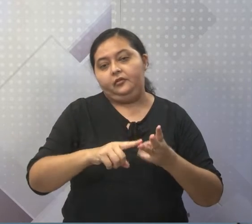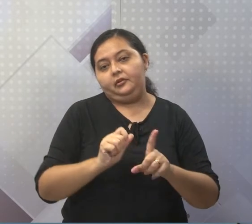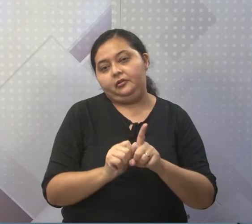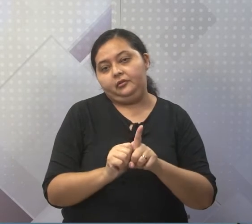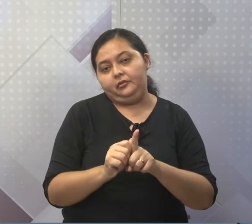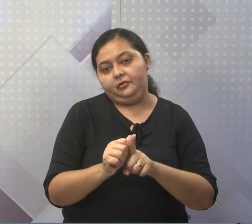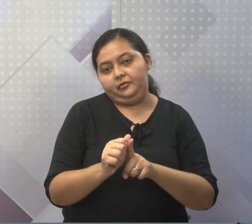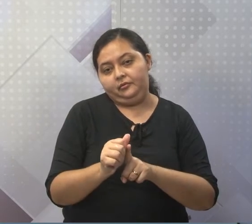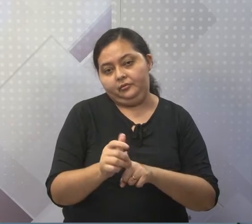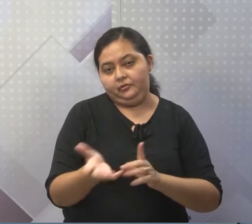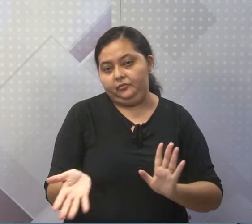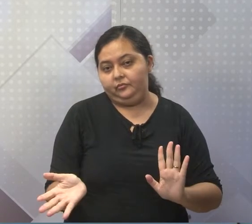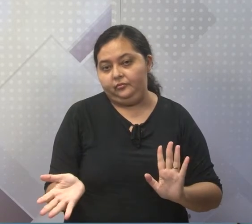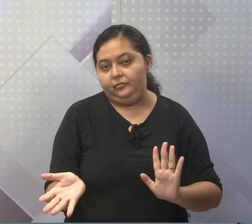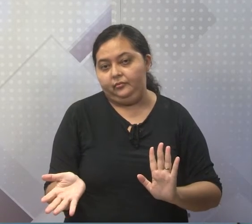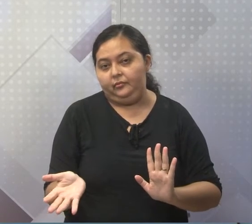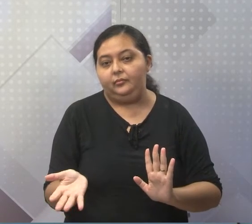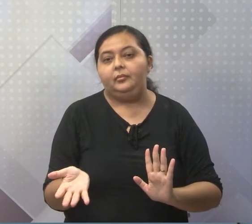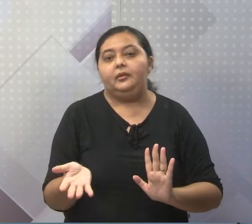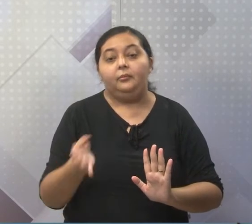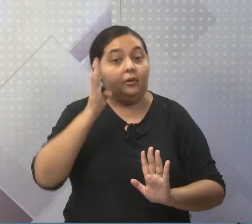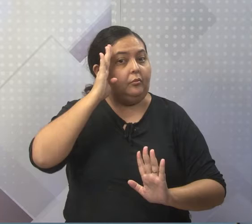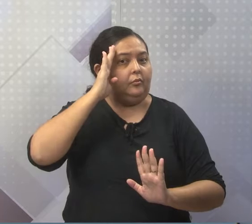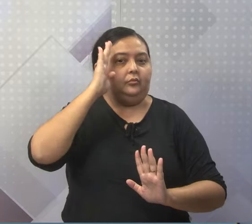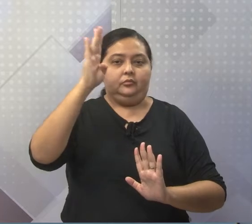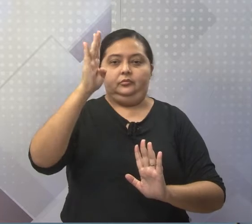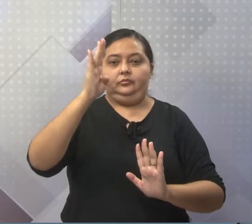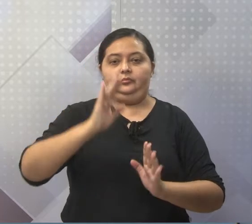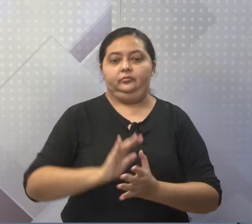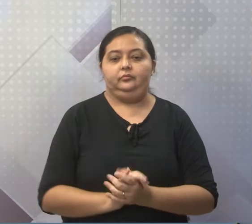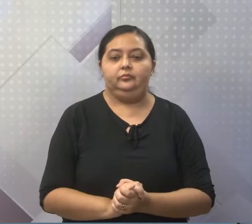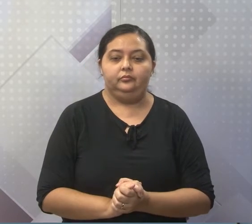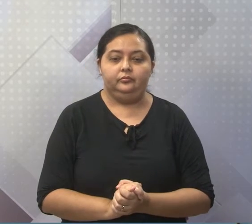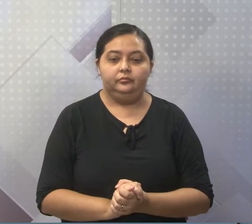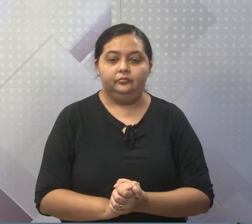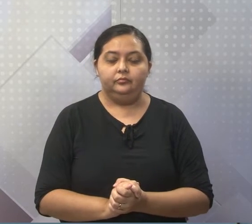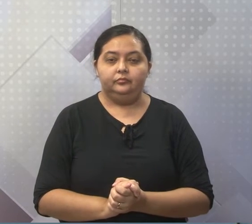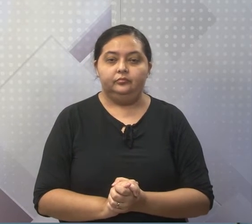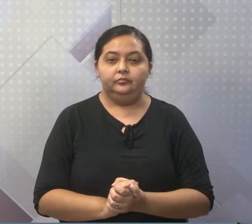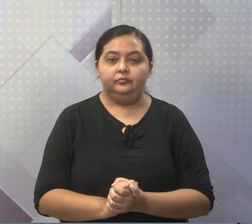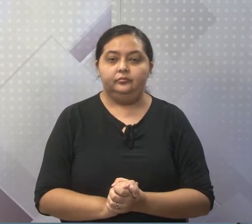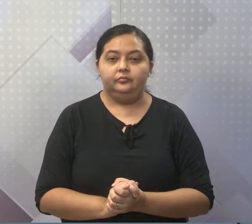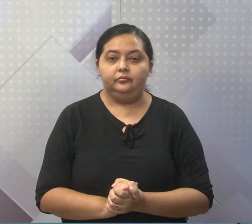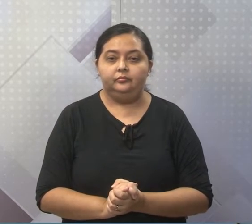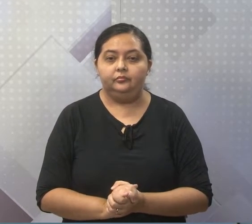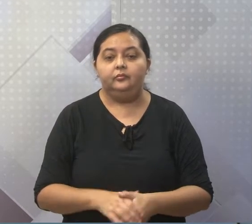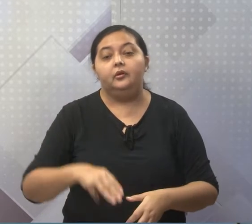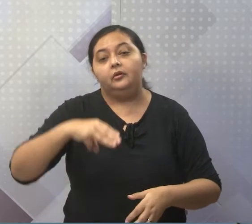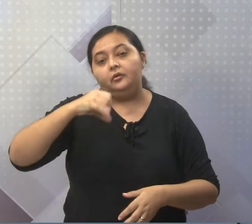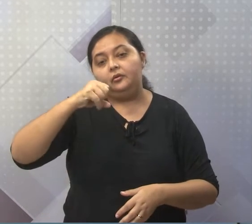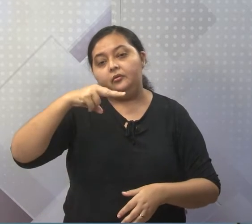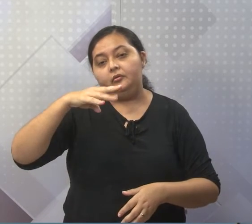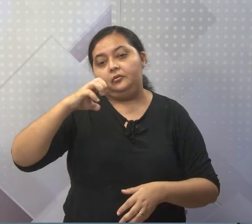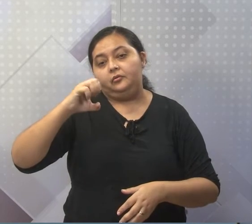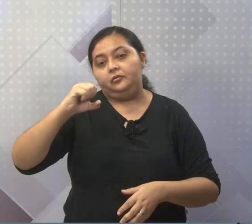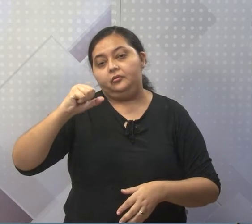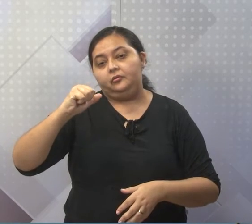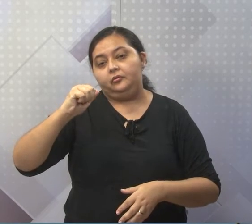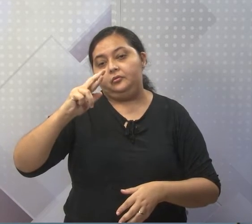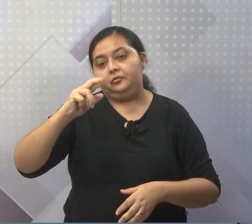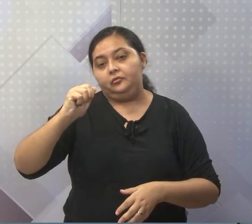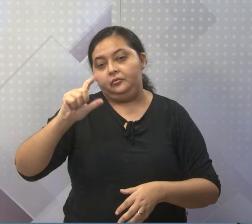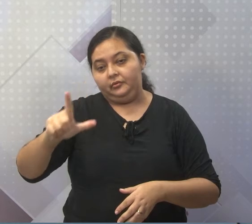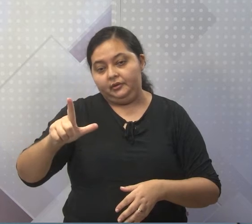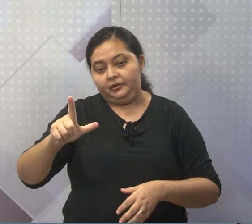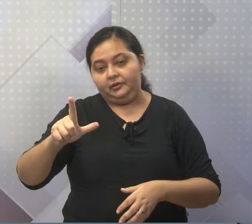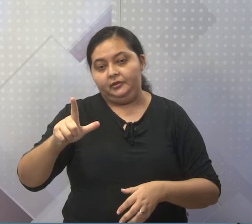não significa que tem outra cultura mas o que destaca é essa um dos recursos minerais principalmente os